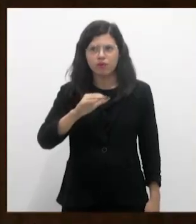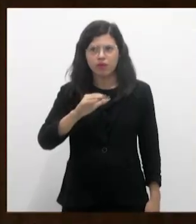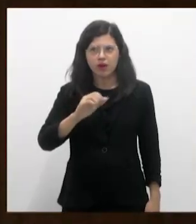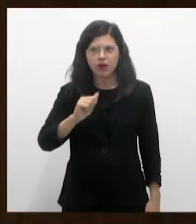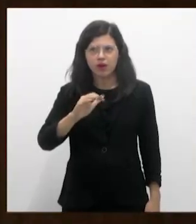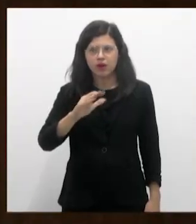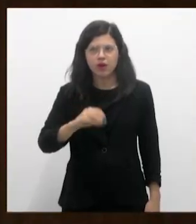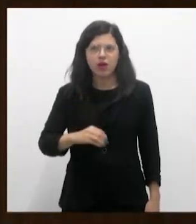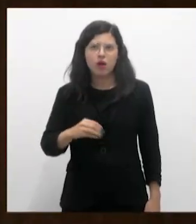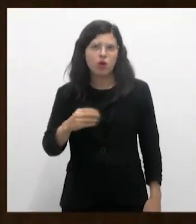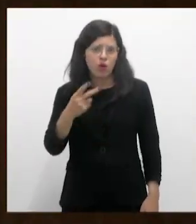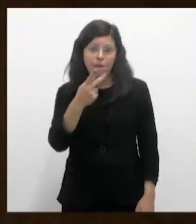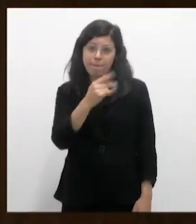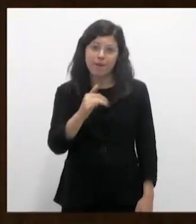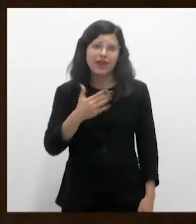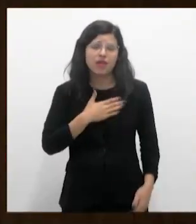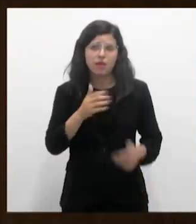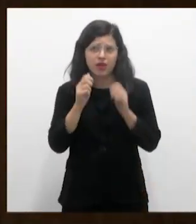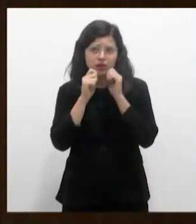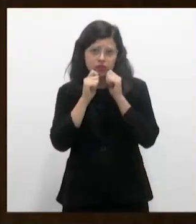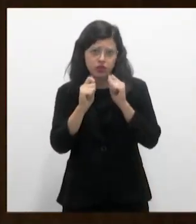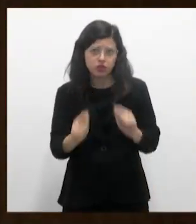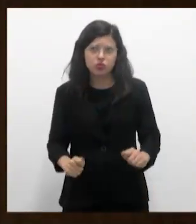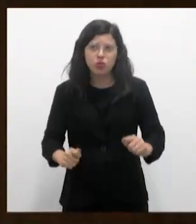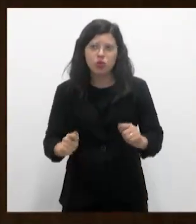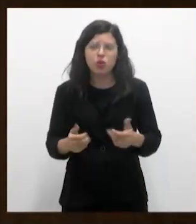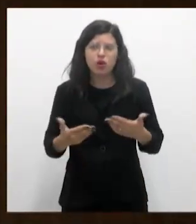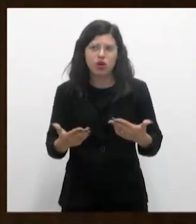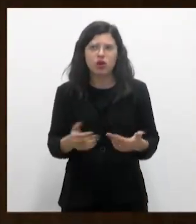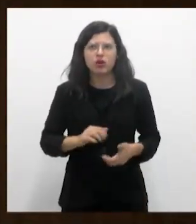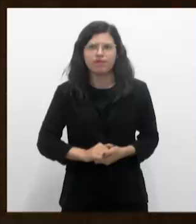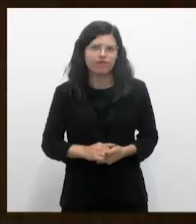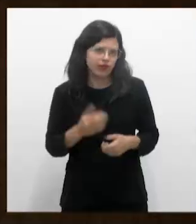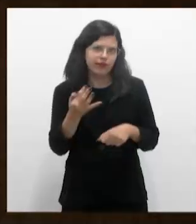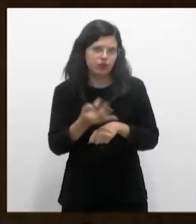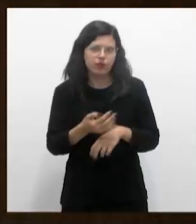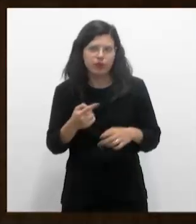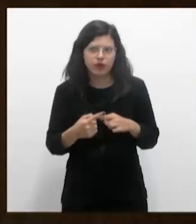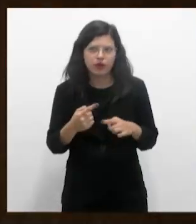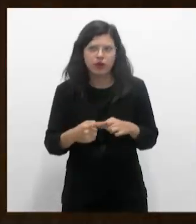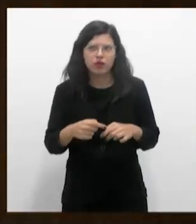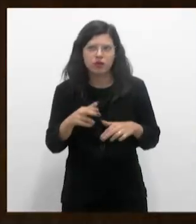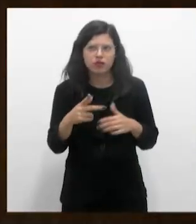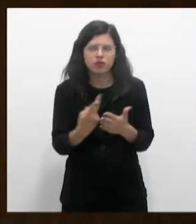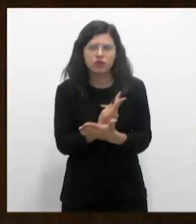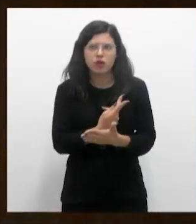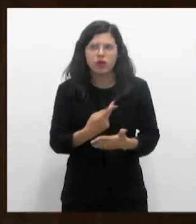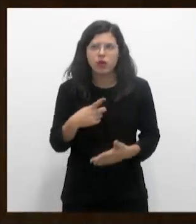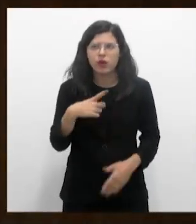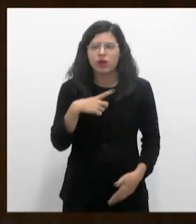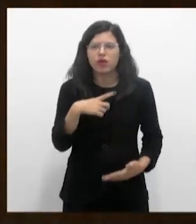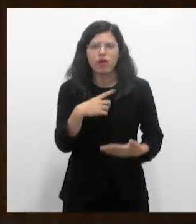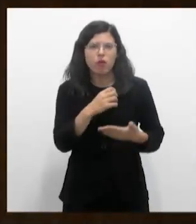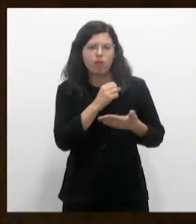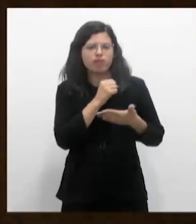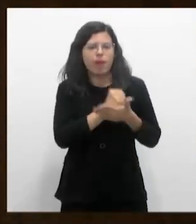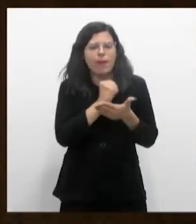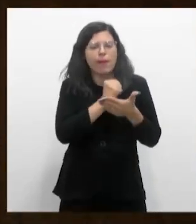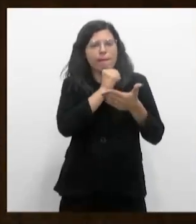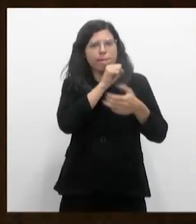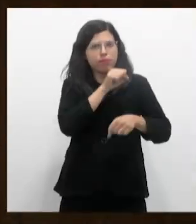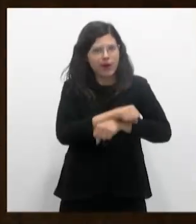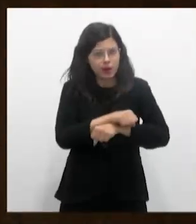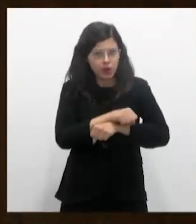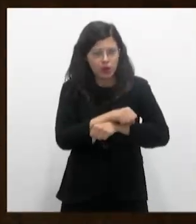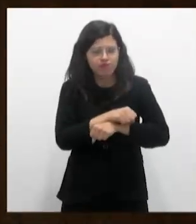hoje não está aqui, por conta do que aconteceu. Ele teve um infarto fulminante no final da tarde e Fernando